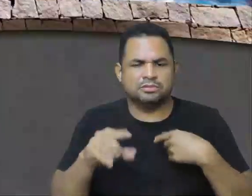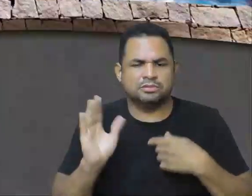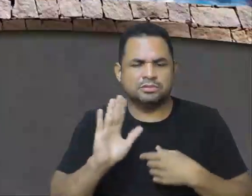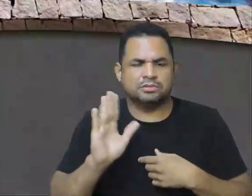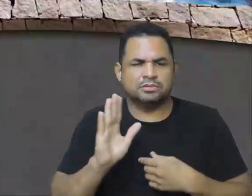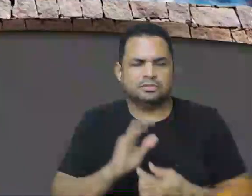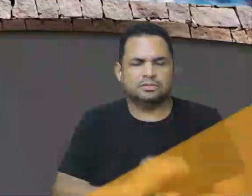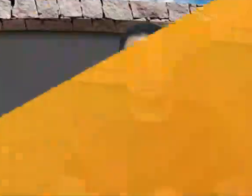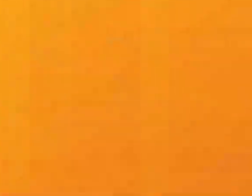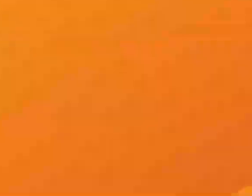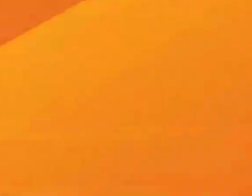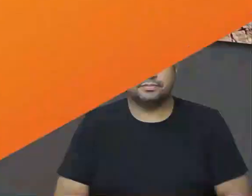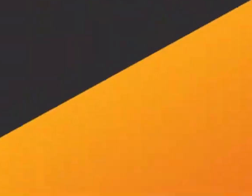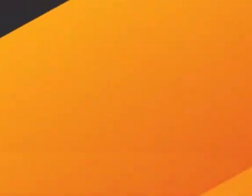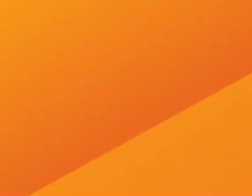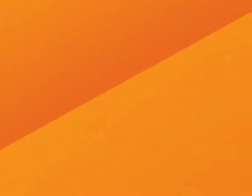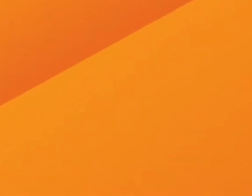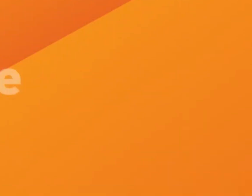Tchau!